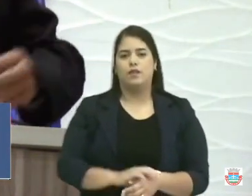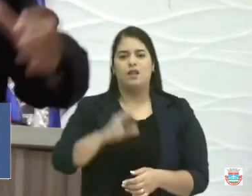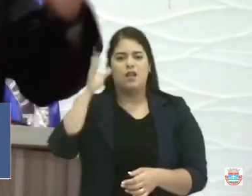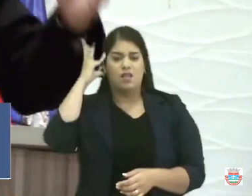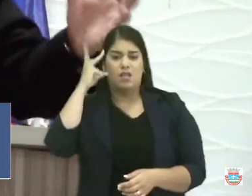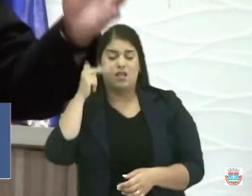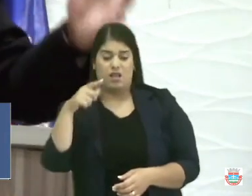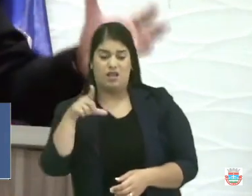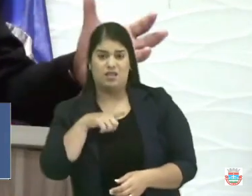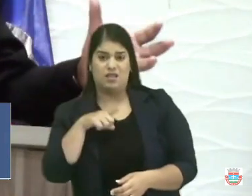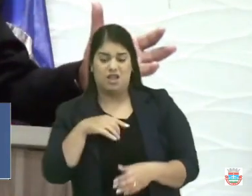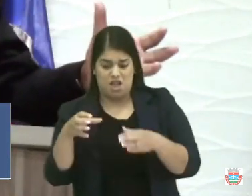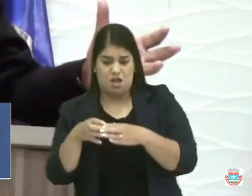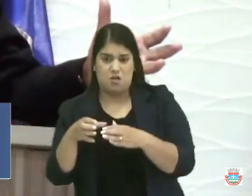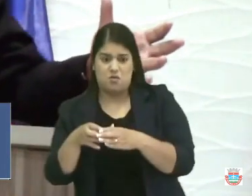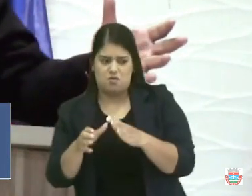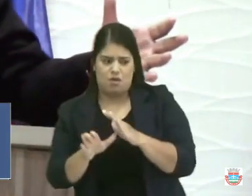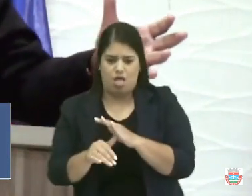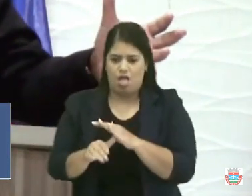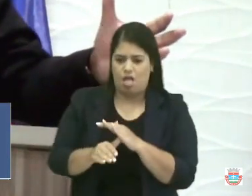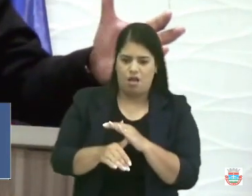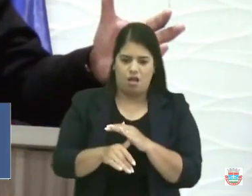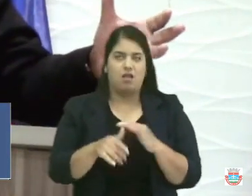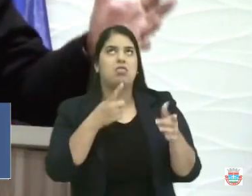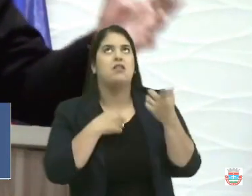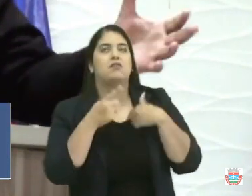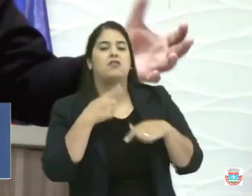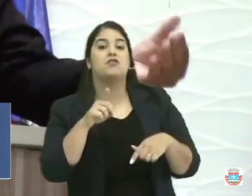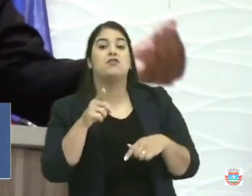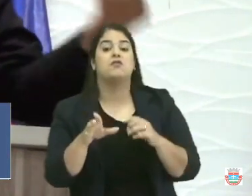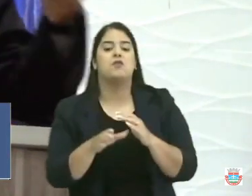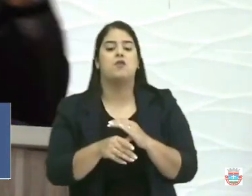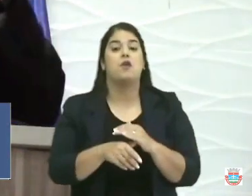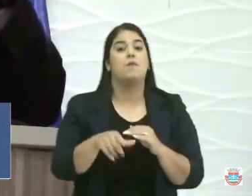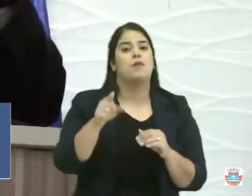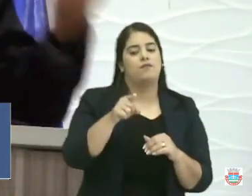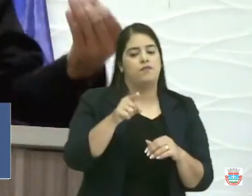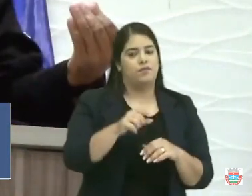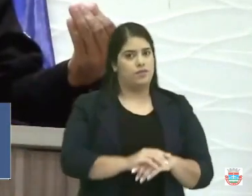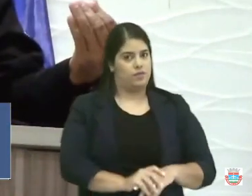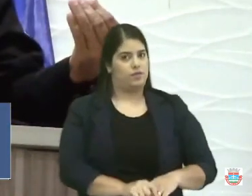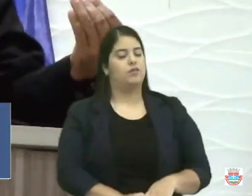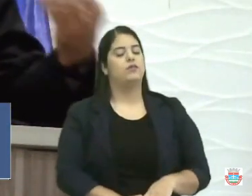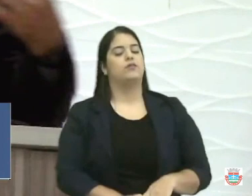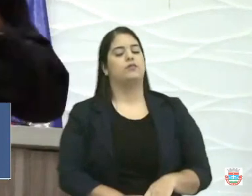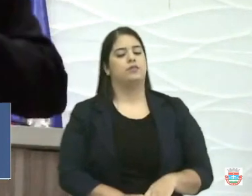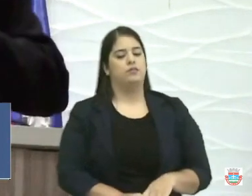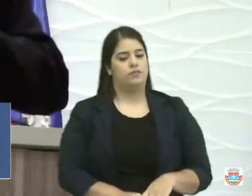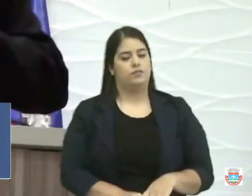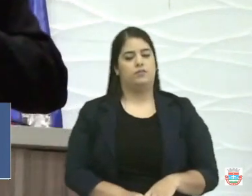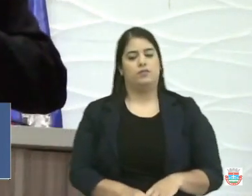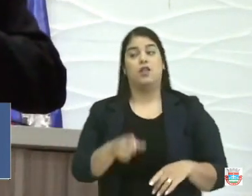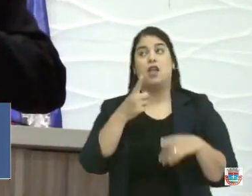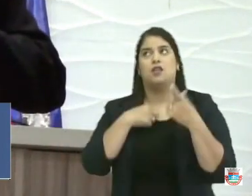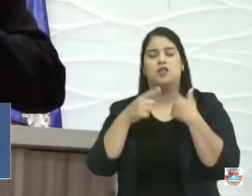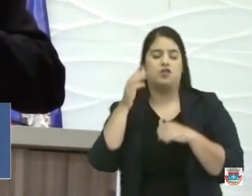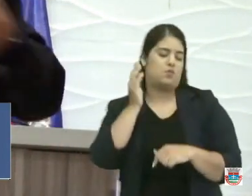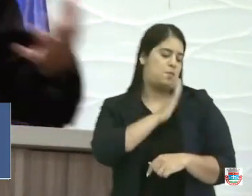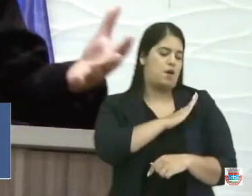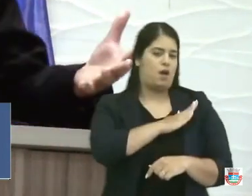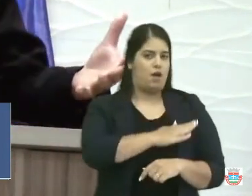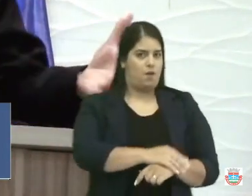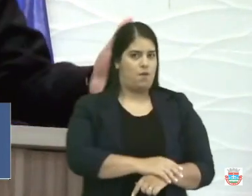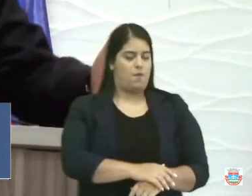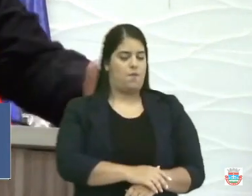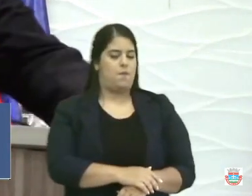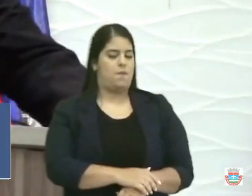turma aí de bandido querendo lhe roubar. Homem. Lhe roubar. Ele só pensa no seu bem, não quer o seu bem não. Ele só pensa neles. Ele só